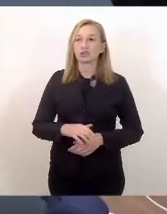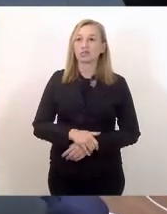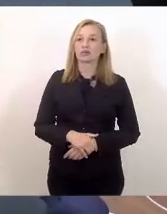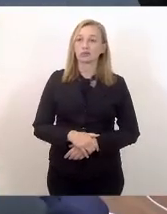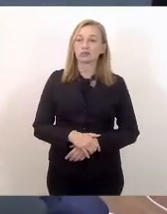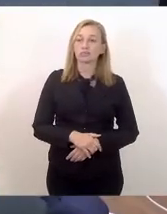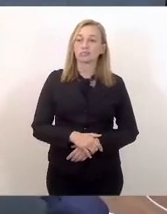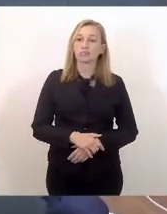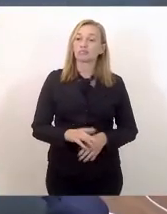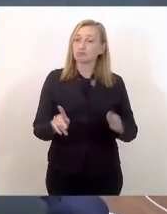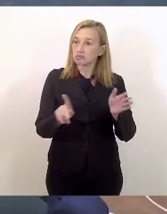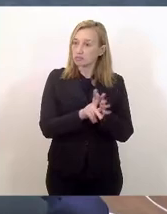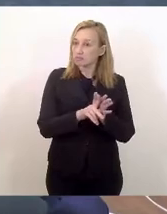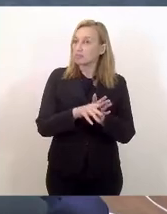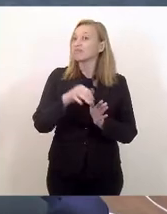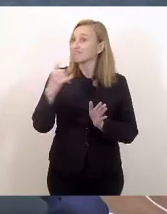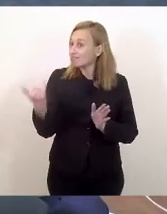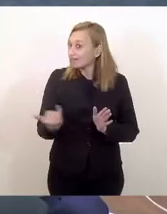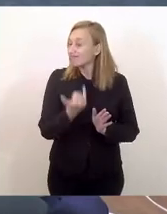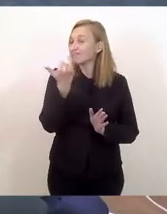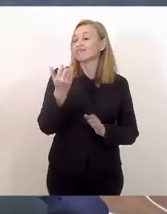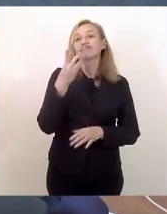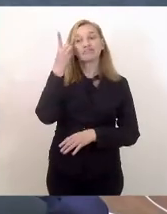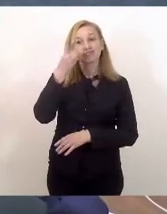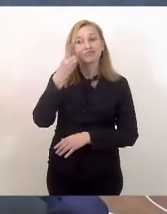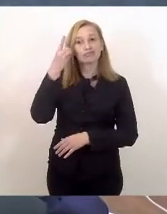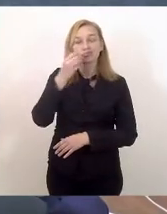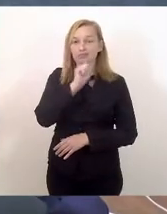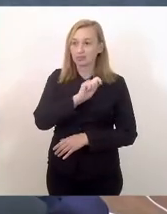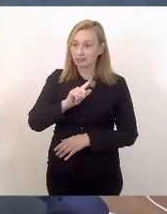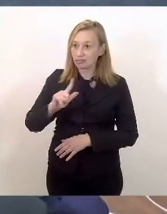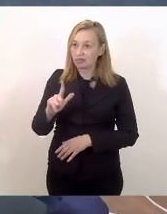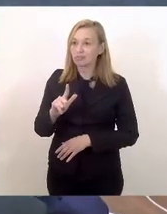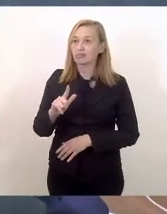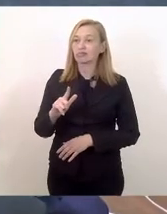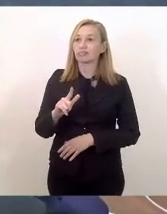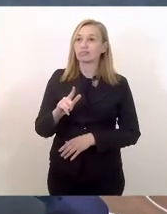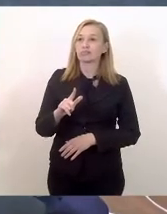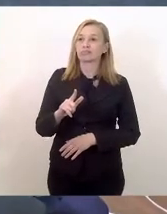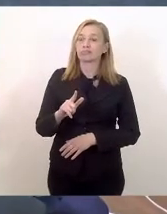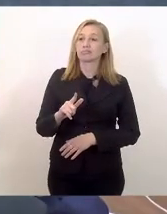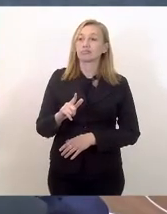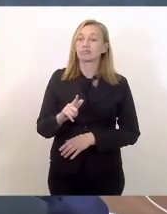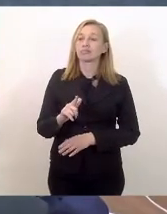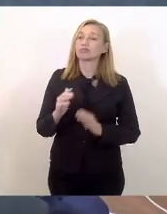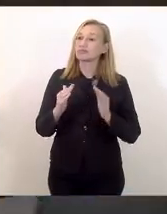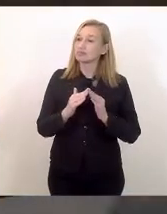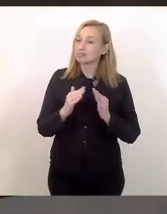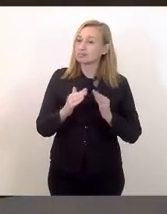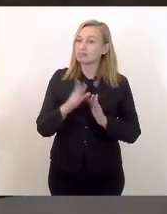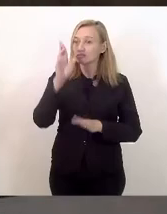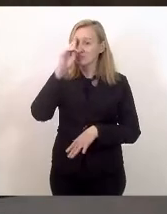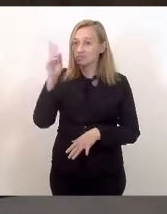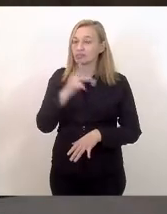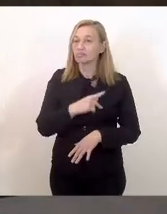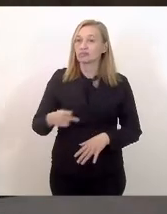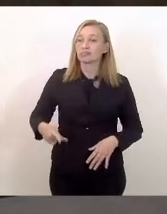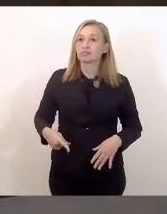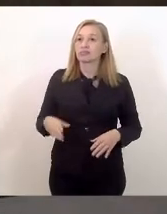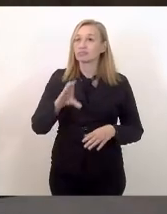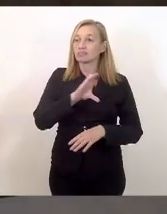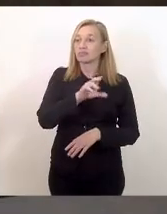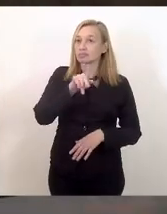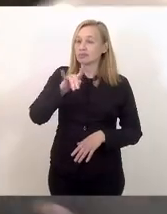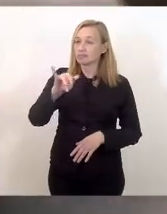um projeto super importante do deputado Daniel Libreiron. A gente está fazendo nessa casa, senhor presidente, uma